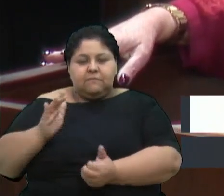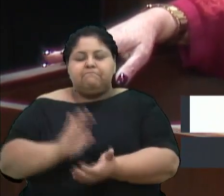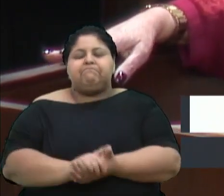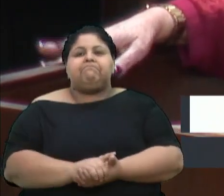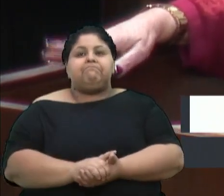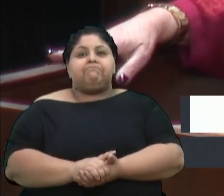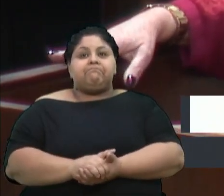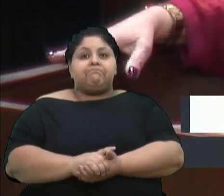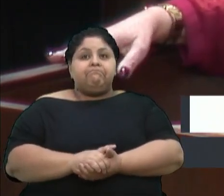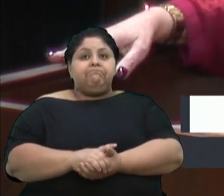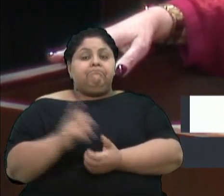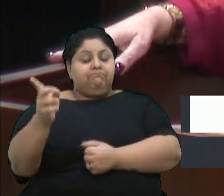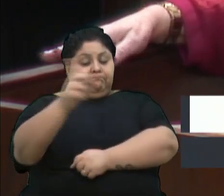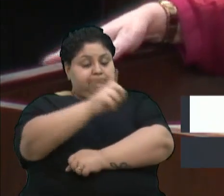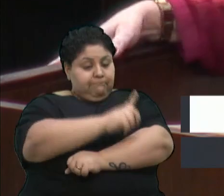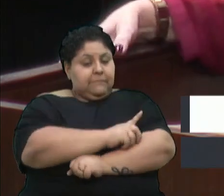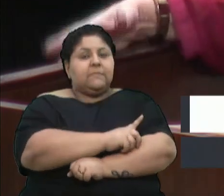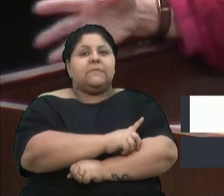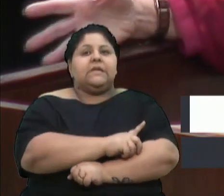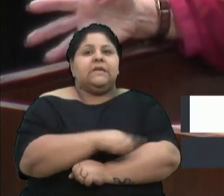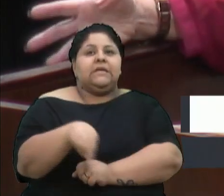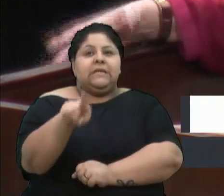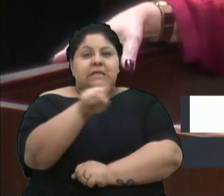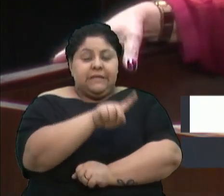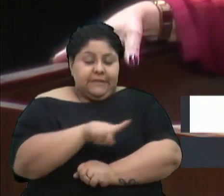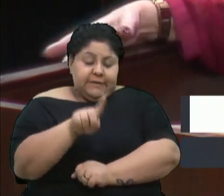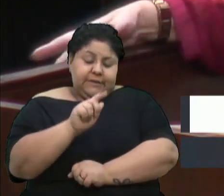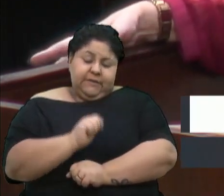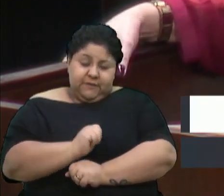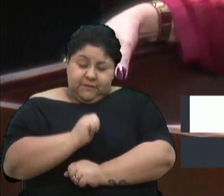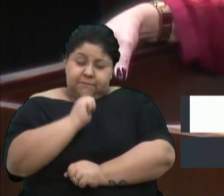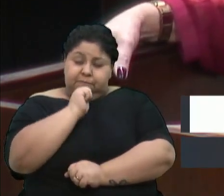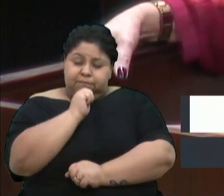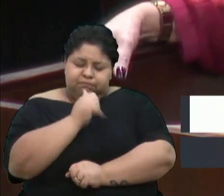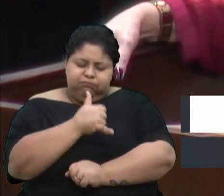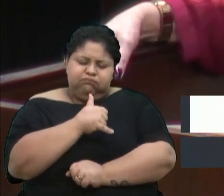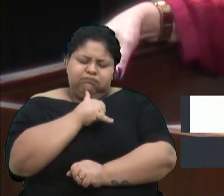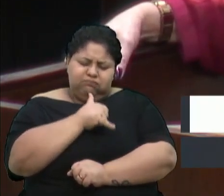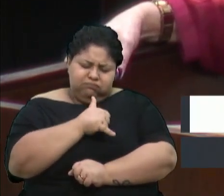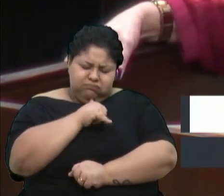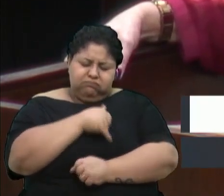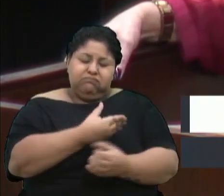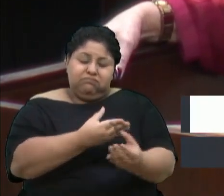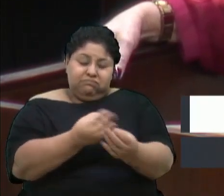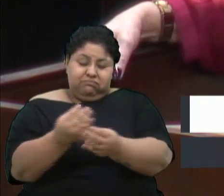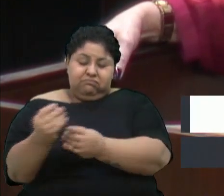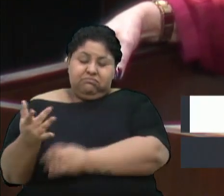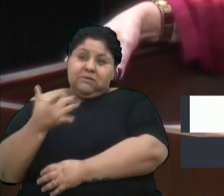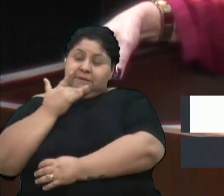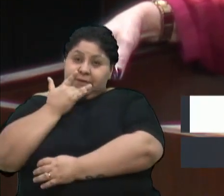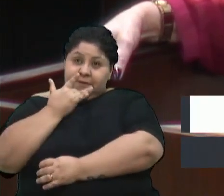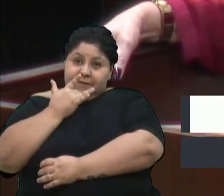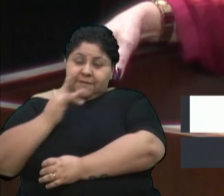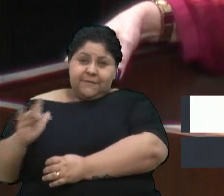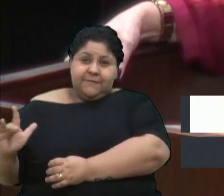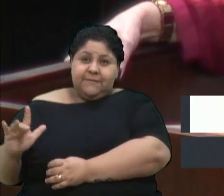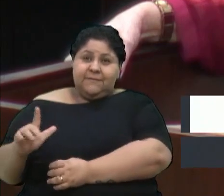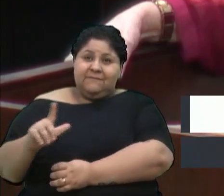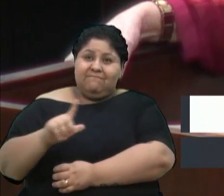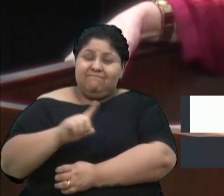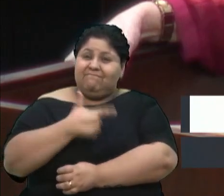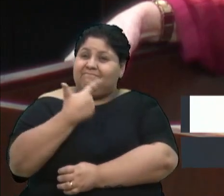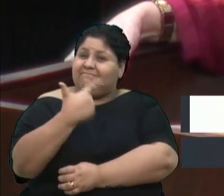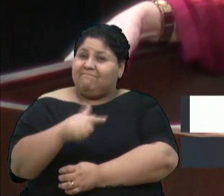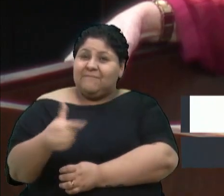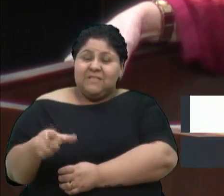Nesta data, sim, a gente ainda lamenta que muitas crianças não têm os